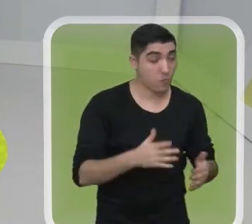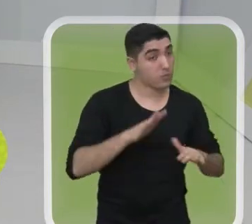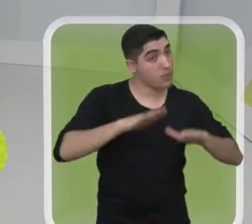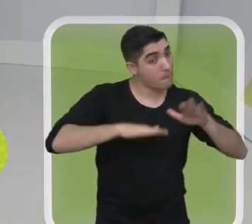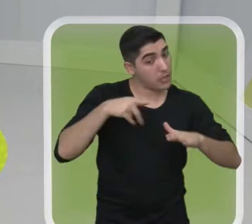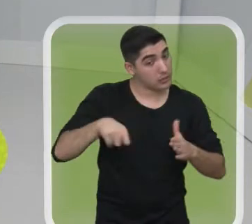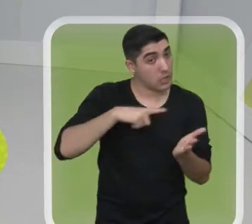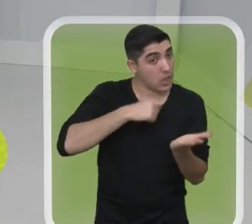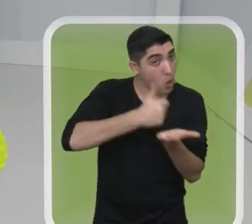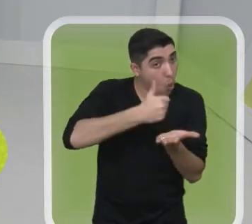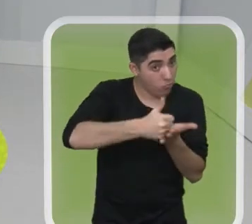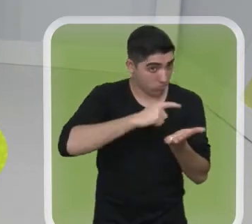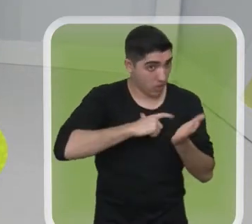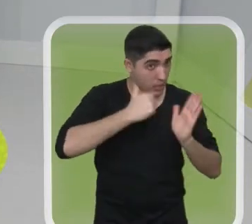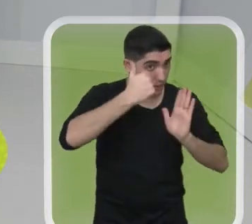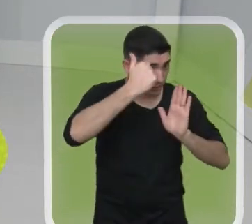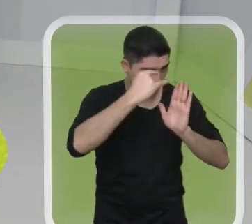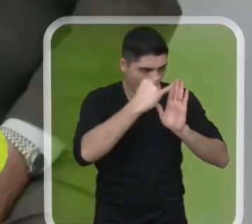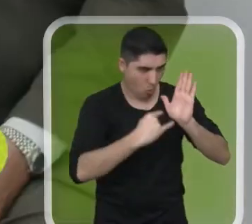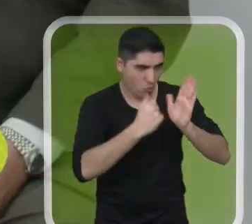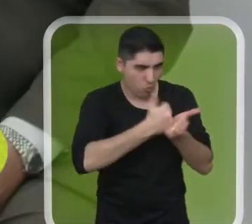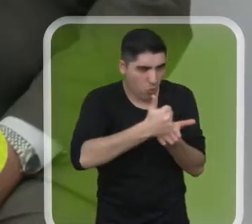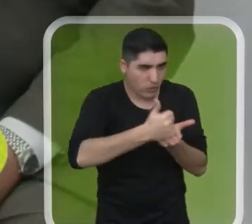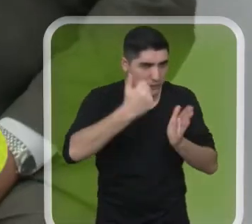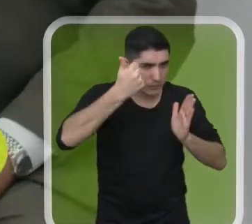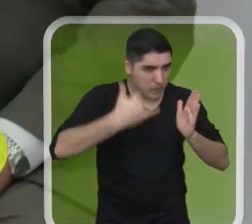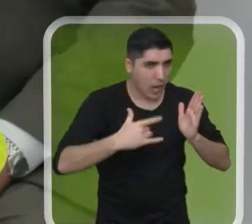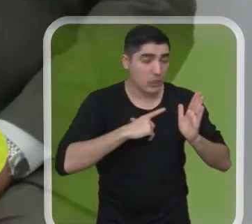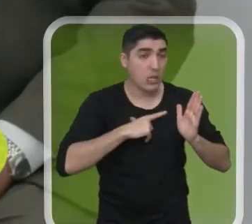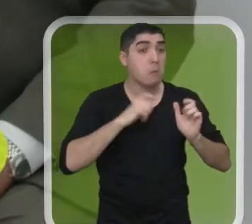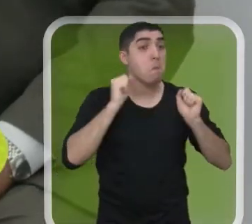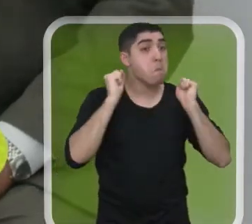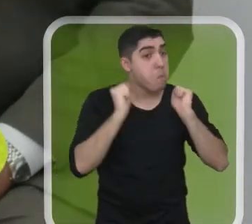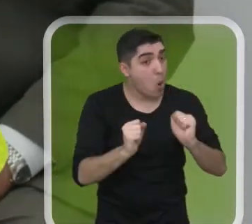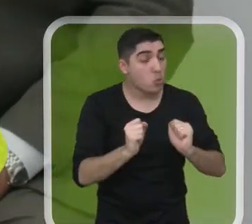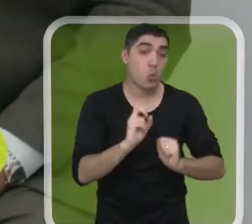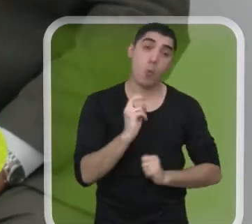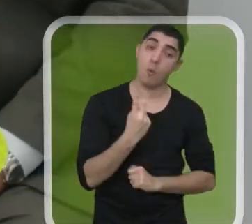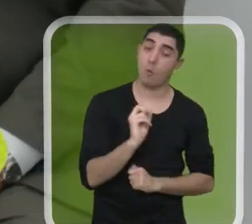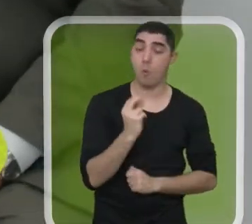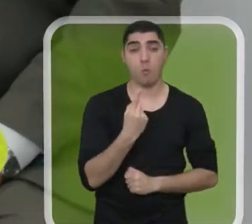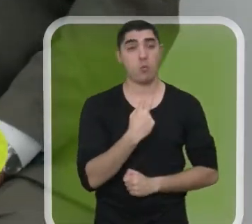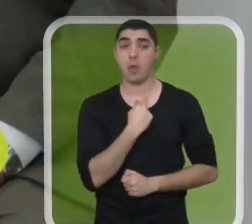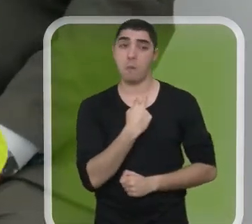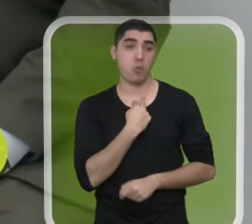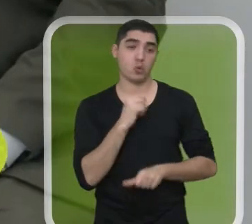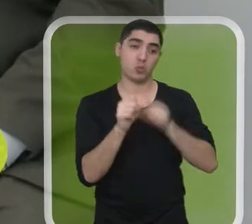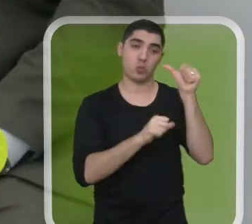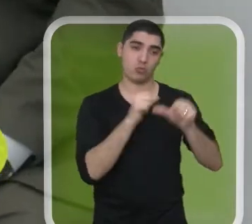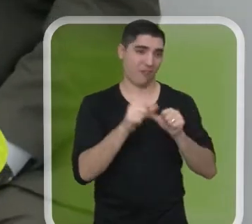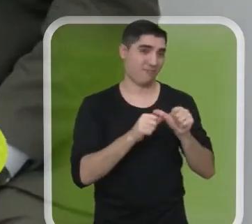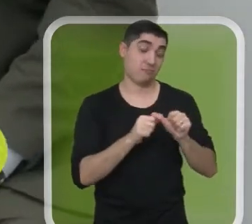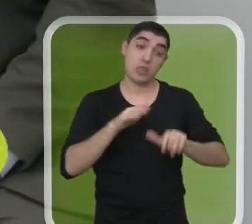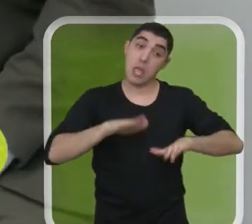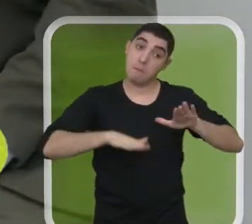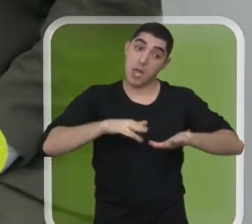prevê, com autorização no conselho, dos 10% do conselho. Não